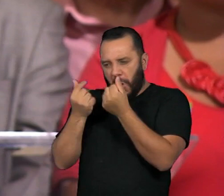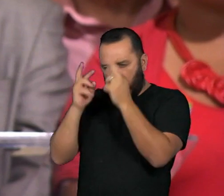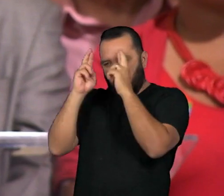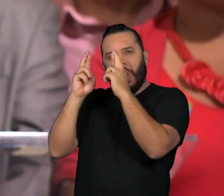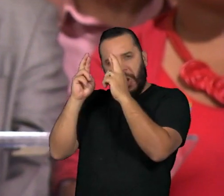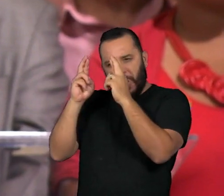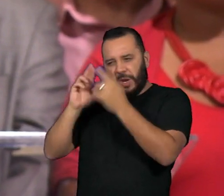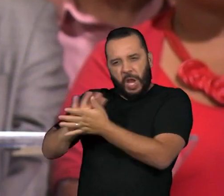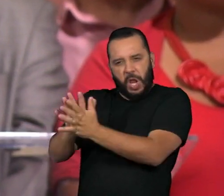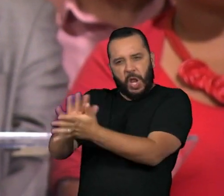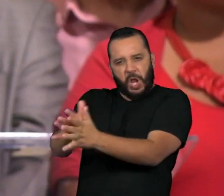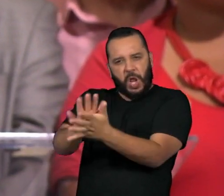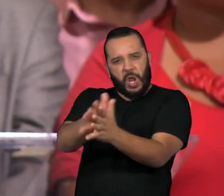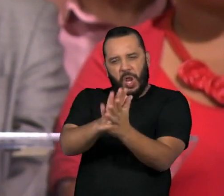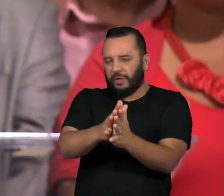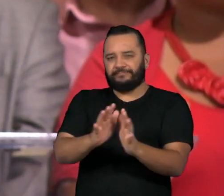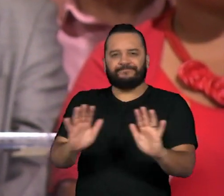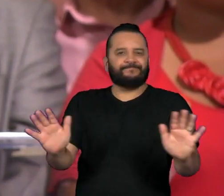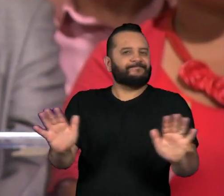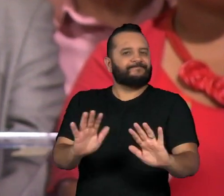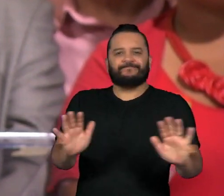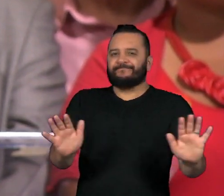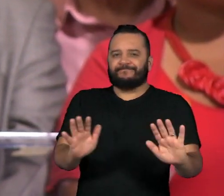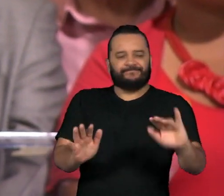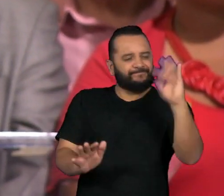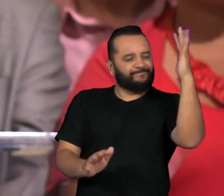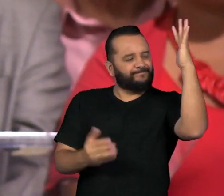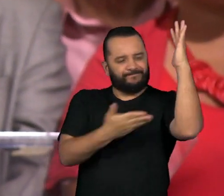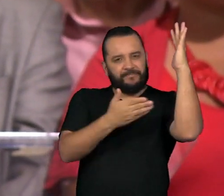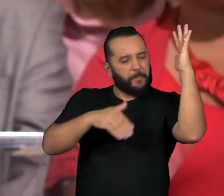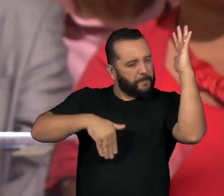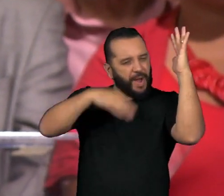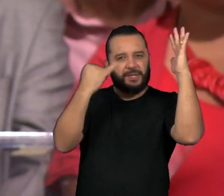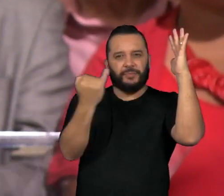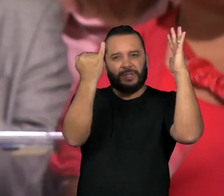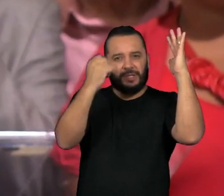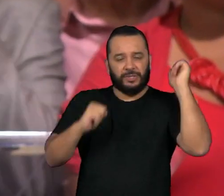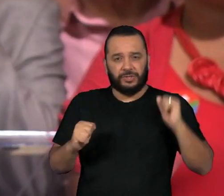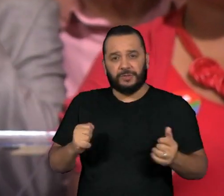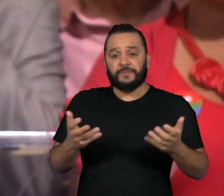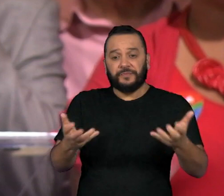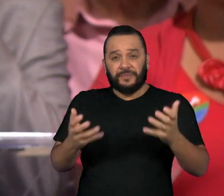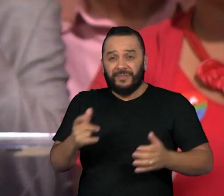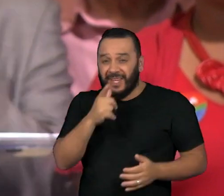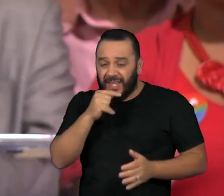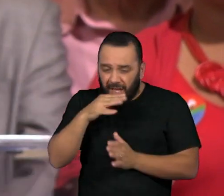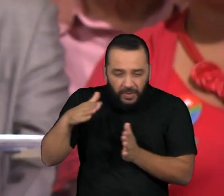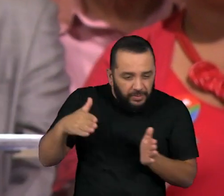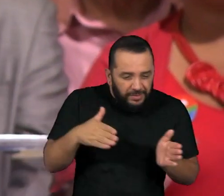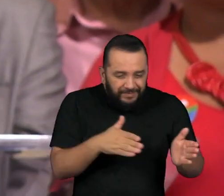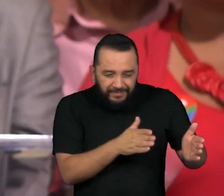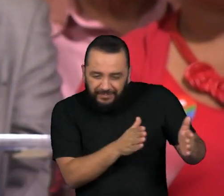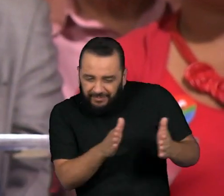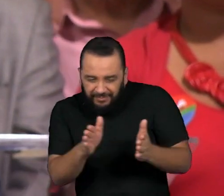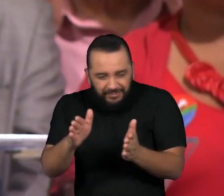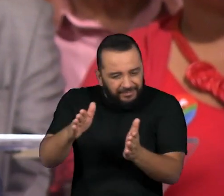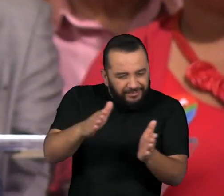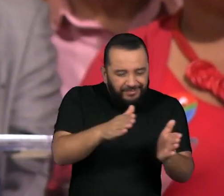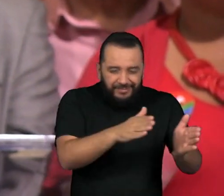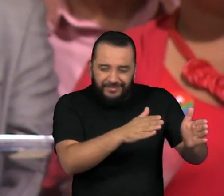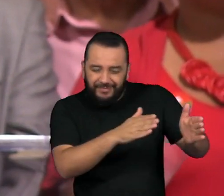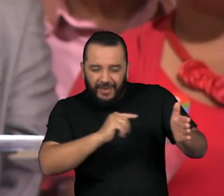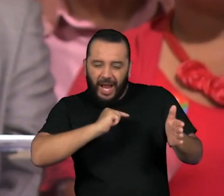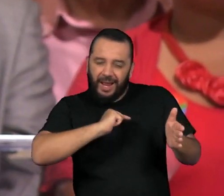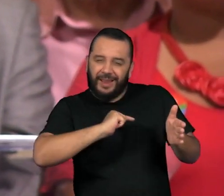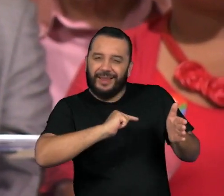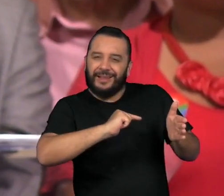da deterioração da vida na Terra. Um rio de águas límpidas vale muito mais do que todo o ouro extraído